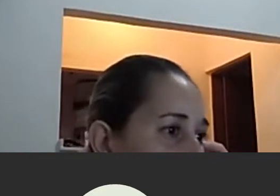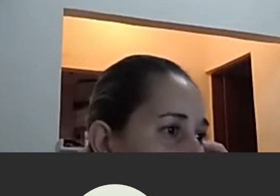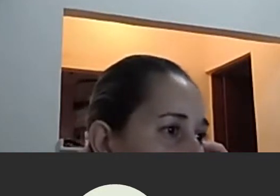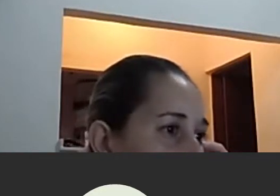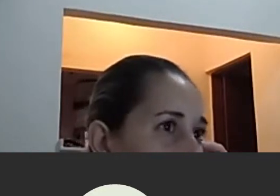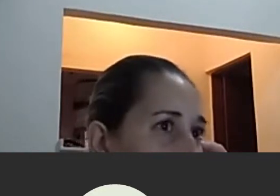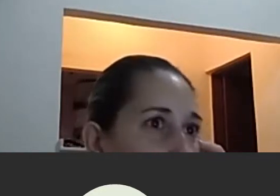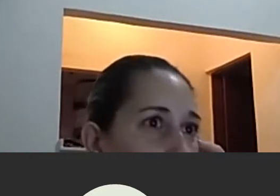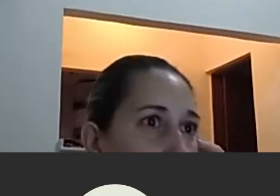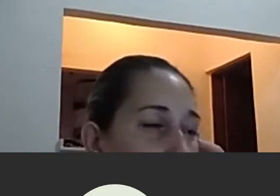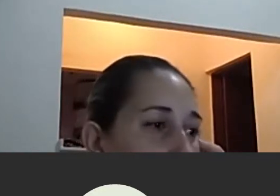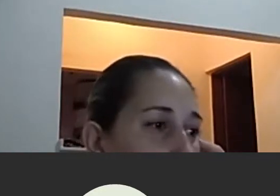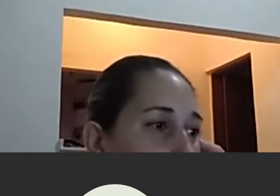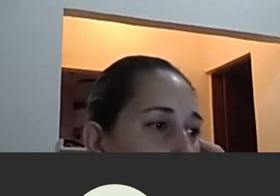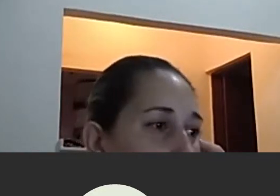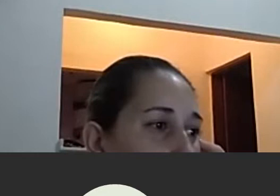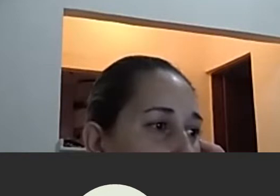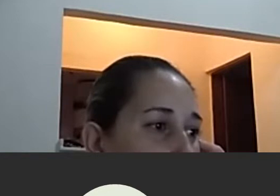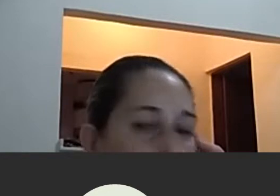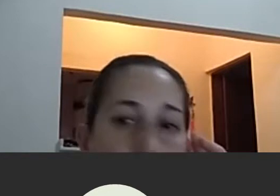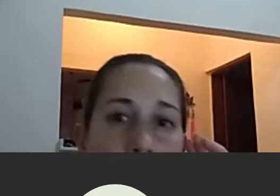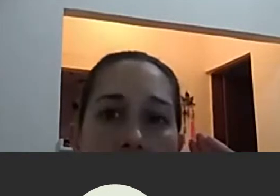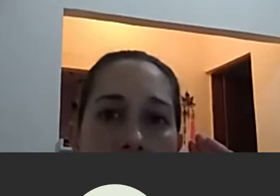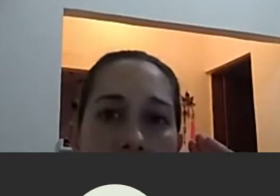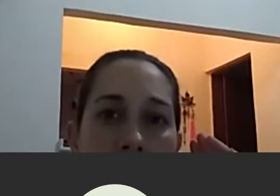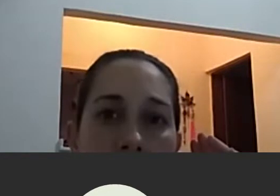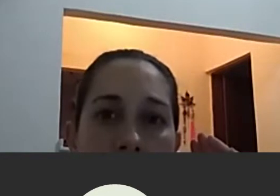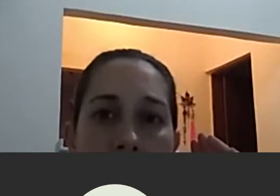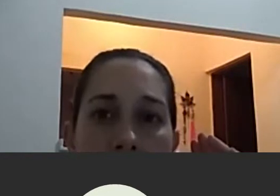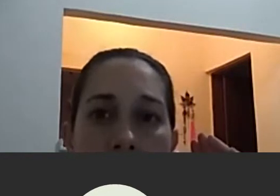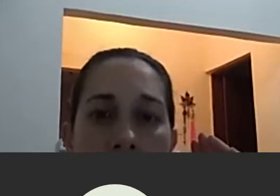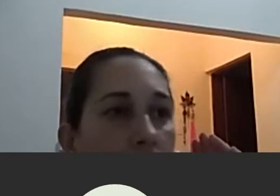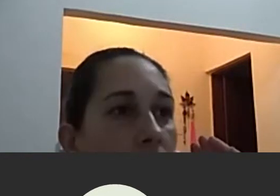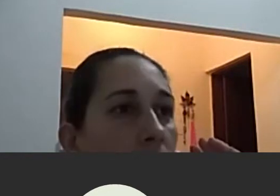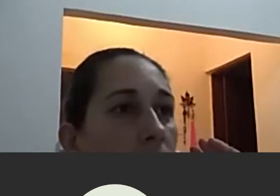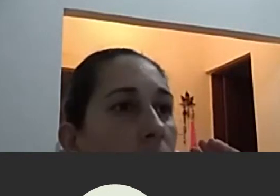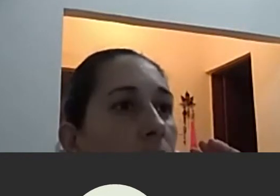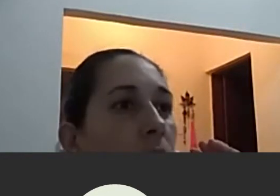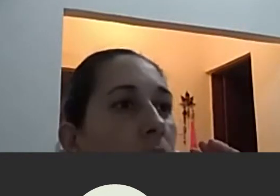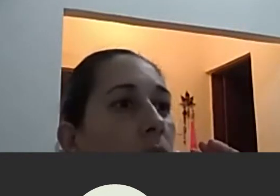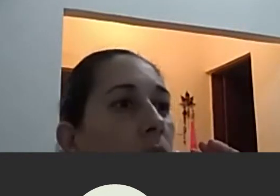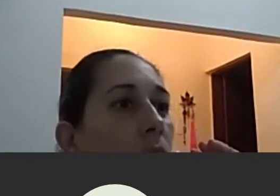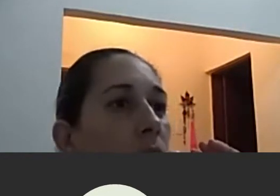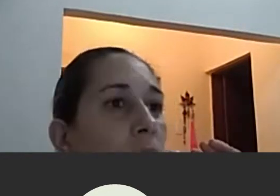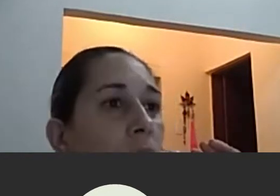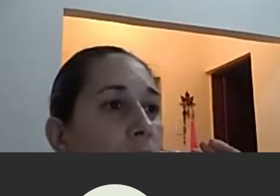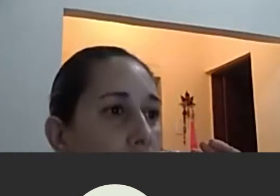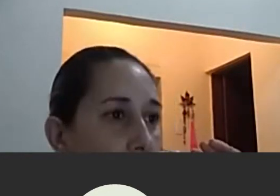para vocês desse material, tá? Para a gente acompanhar.